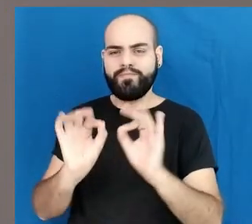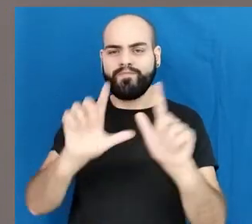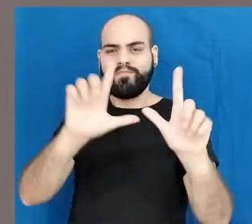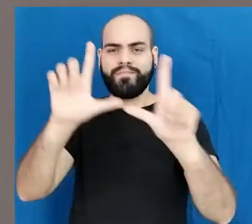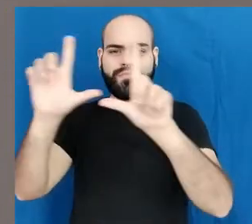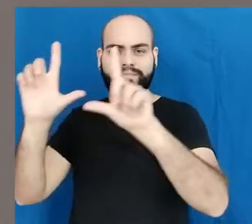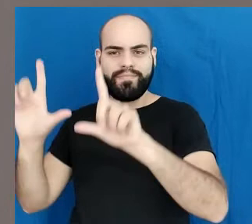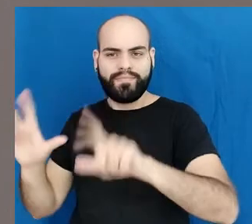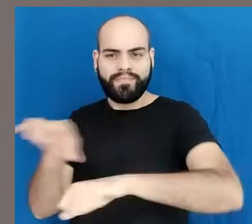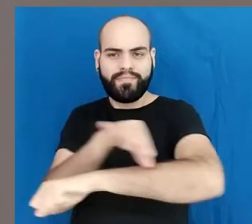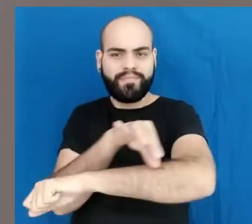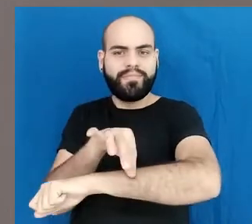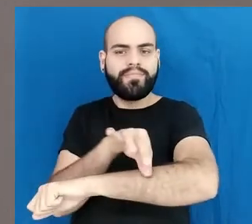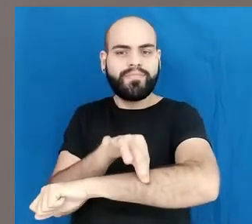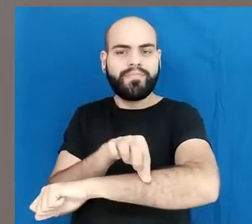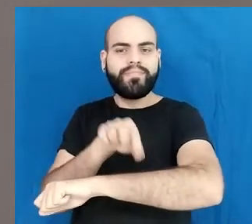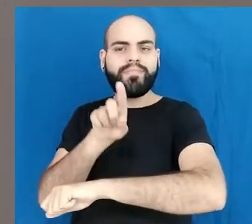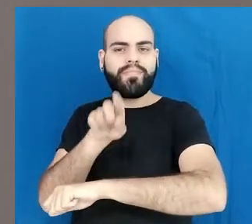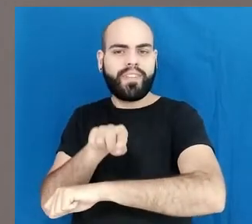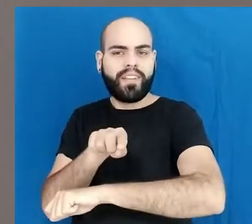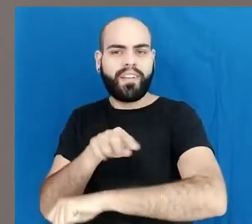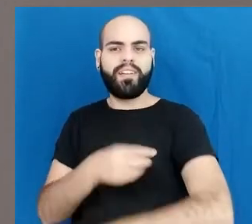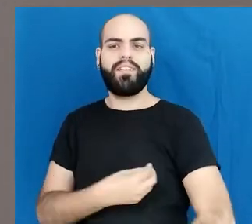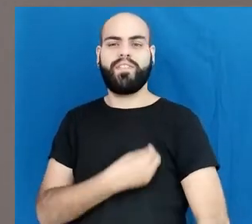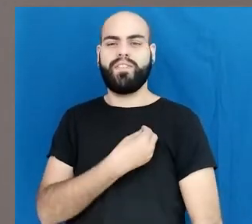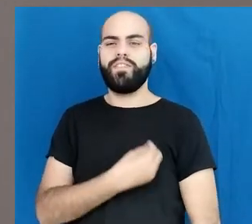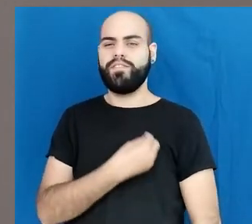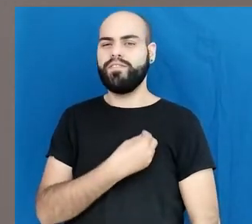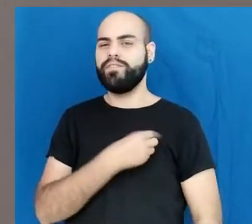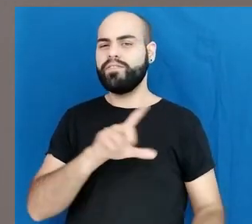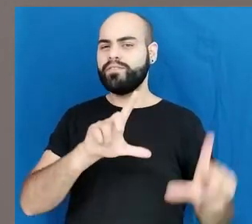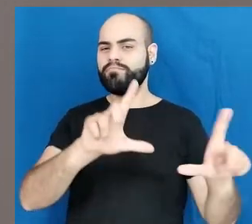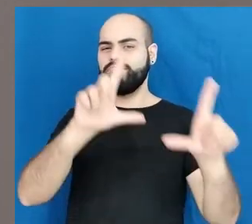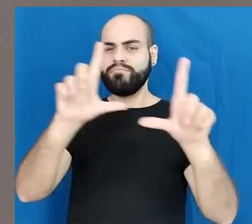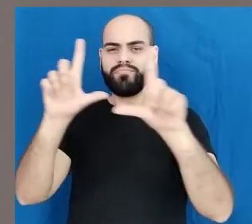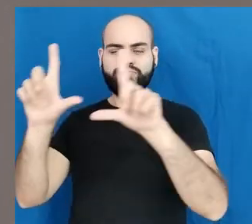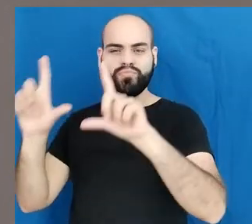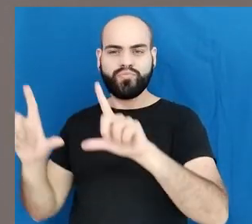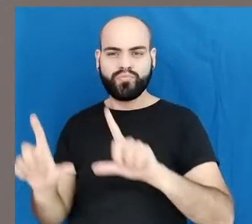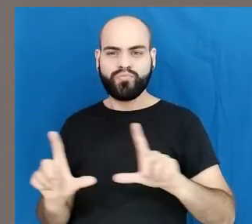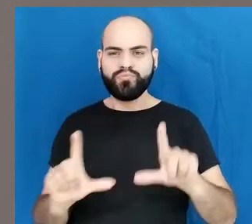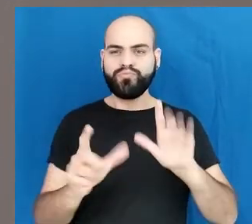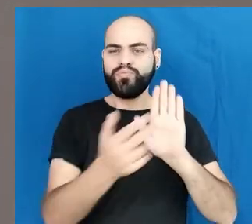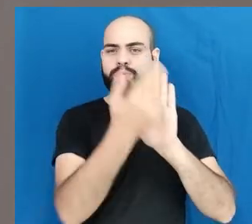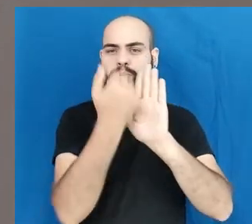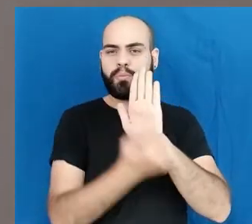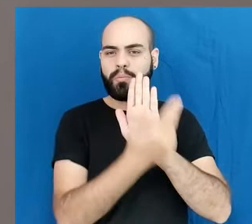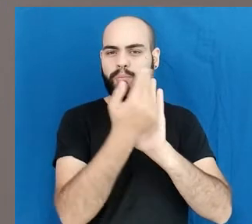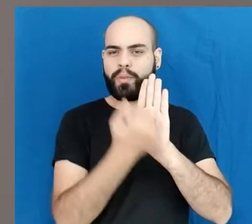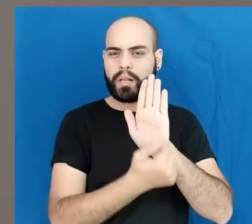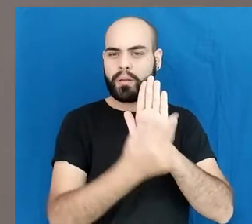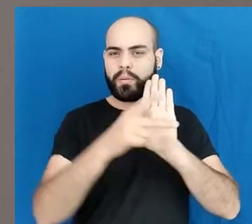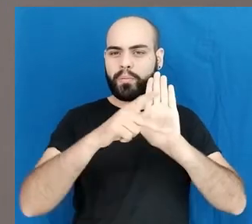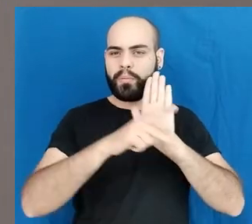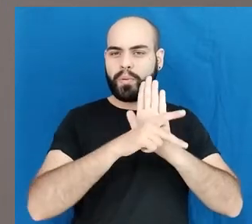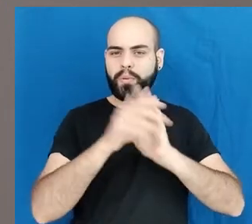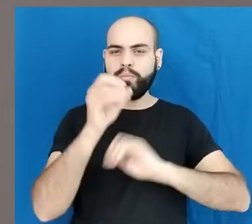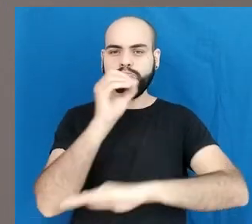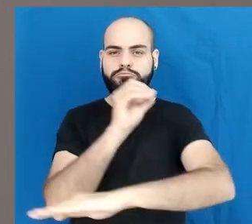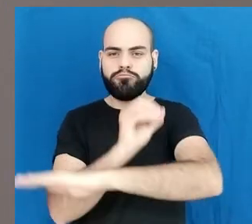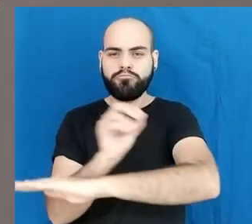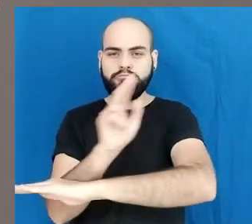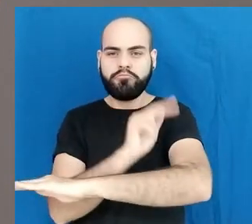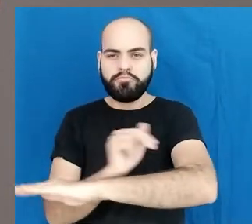exposição chamada Arquitetura e a Vida. Foi a primeira que nós montamos, com painéis desenhados